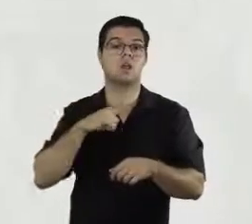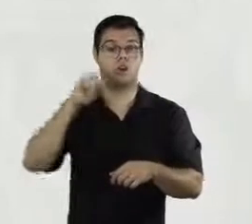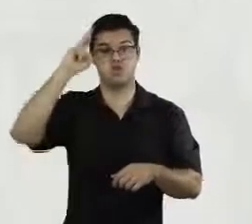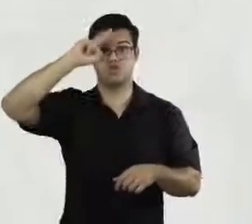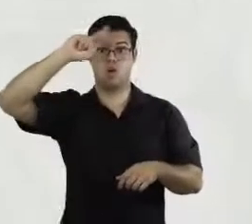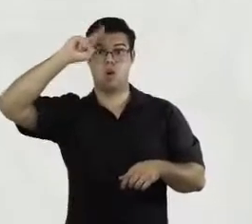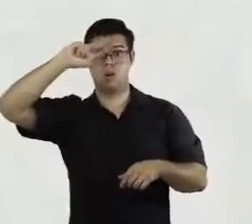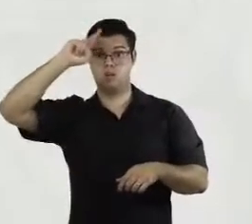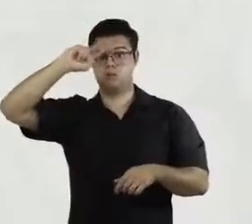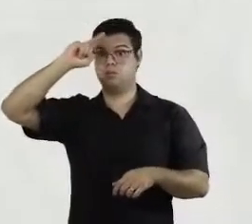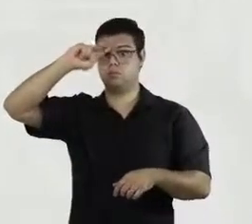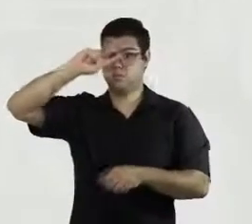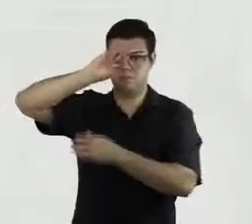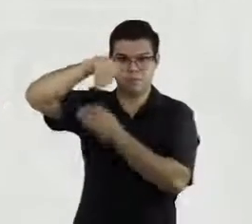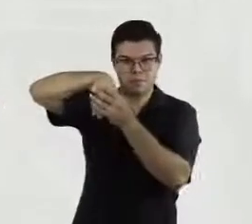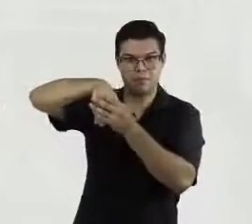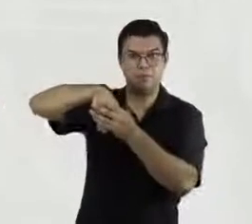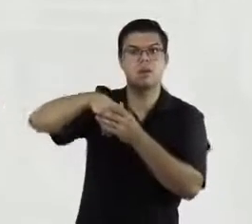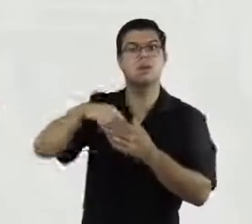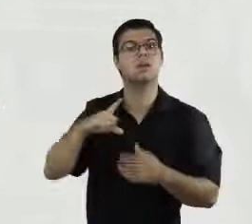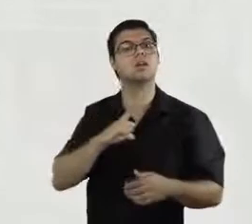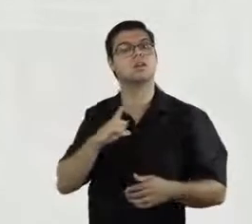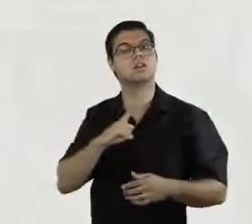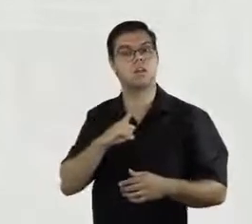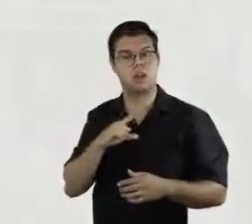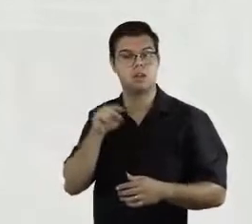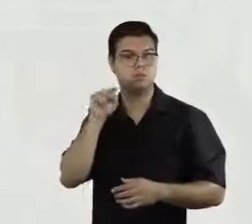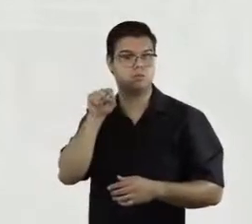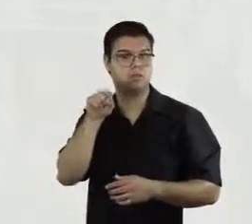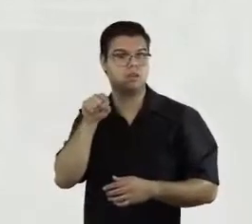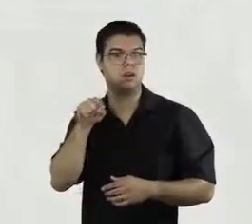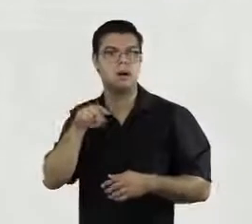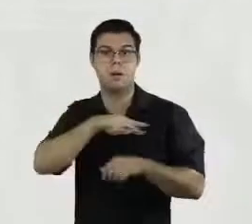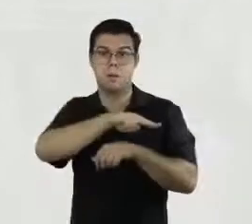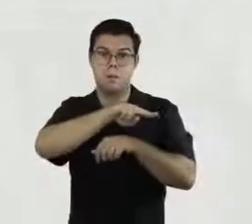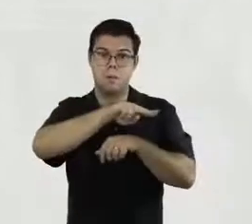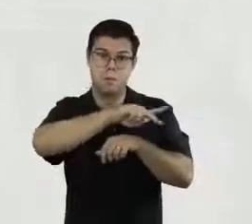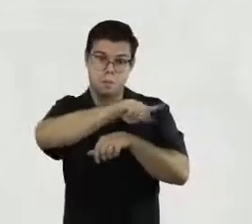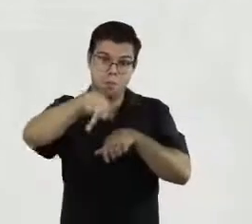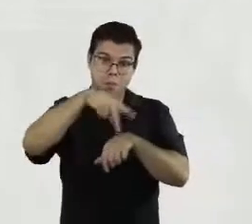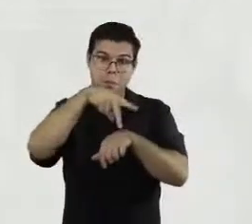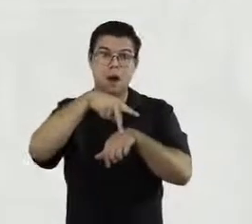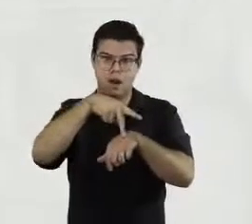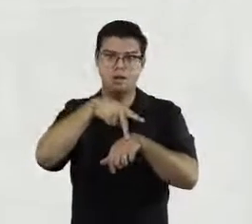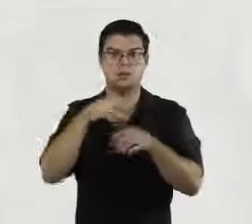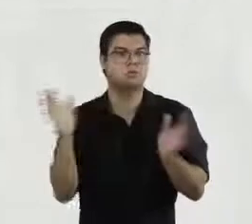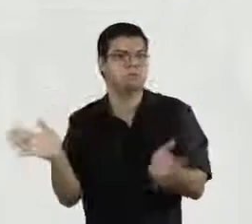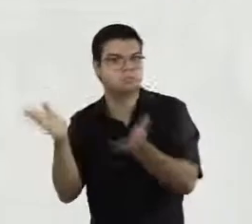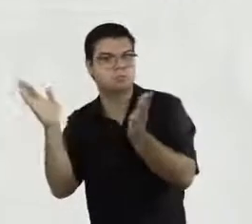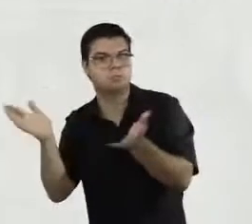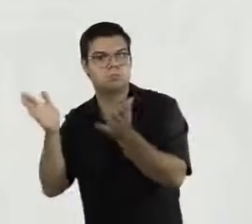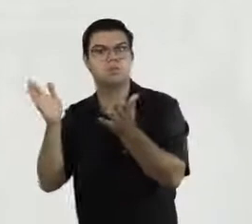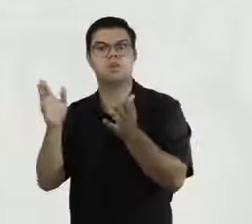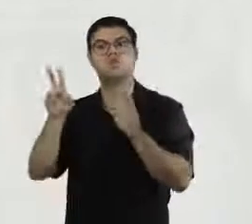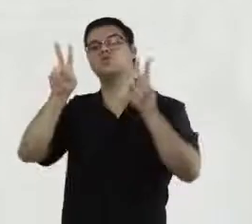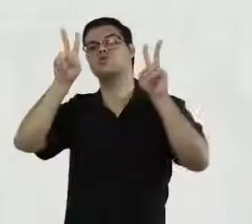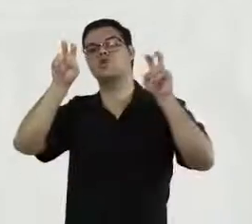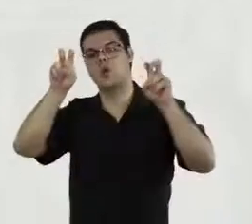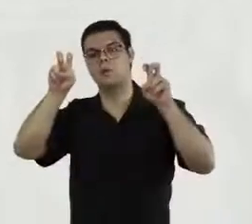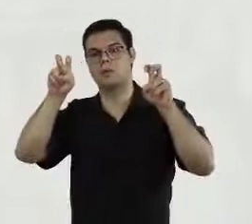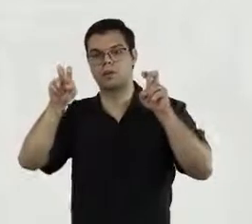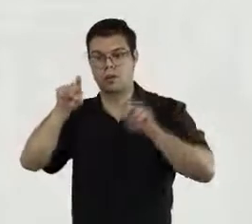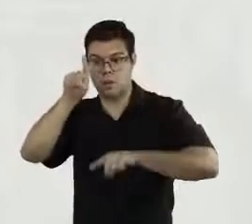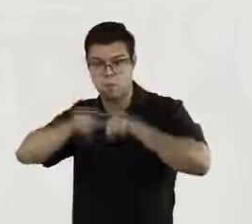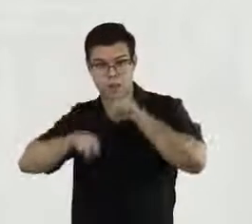história, é uma das fontes indicadas no país para estudos sobre aspectos materiais do